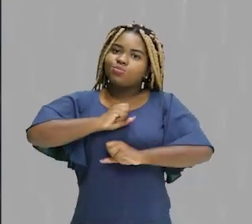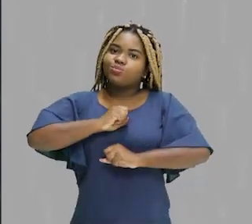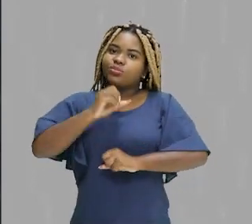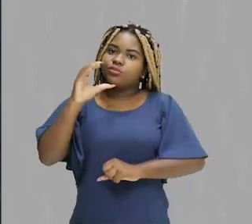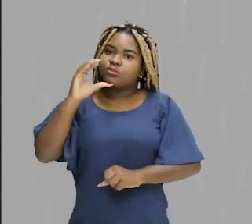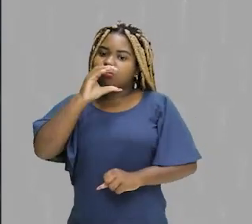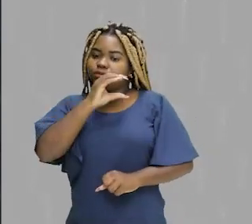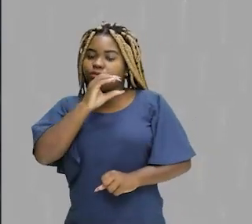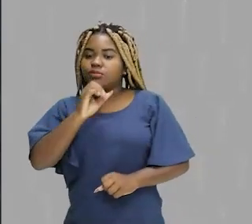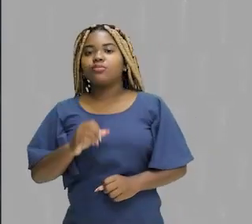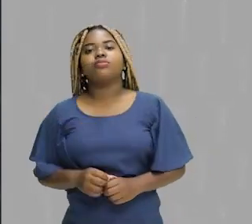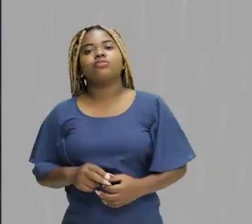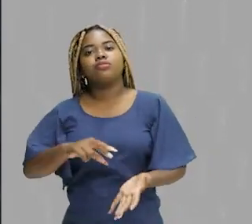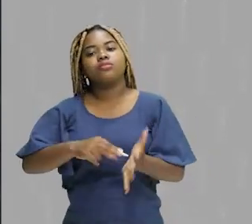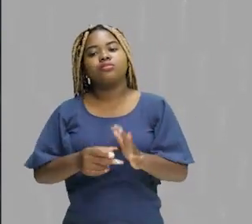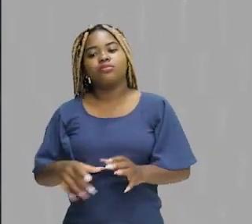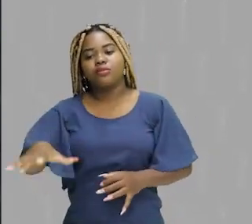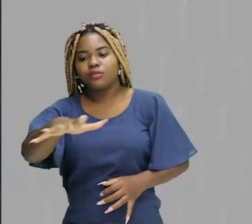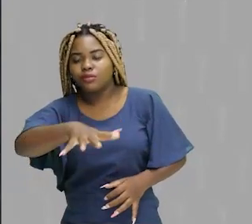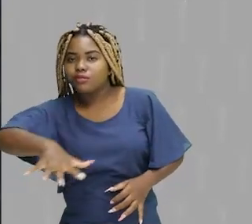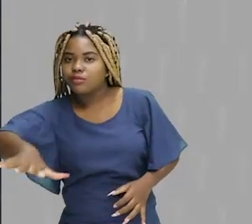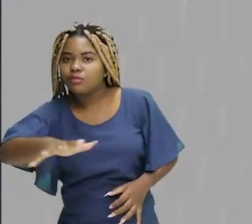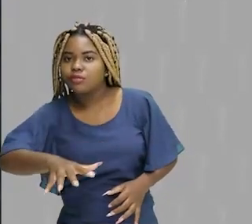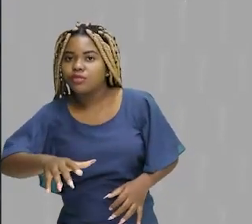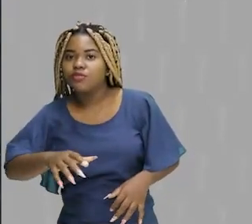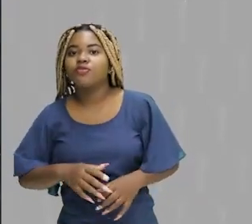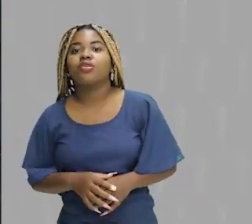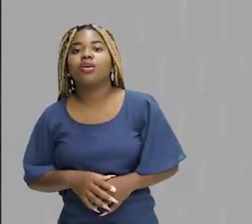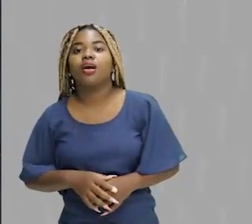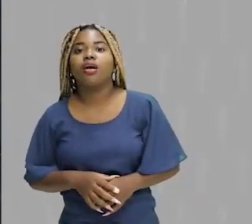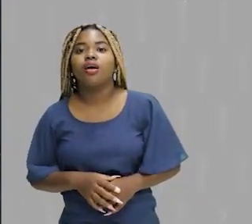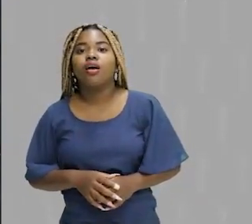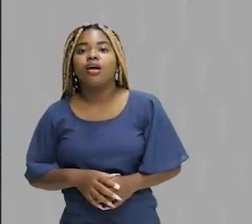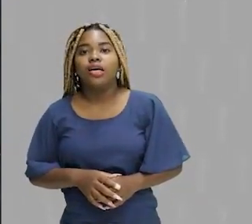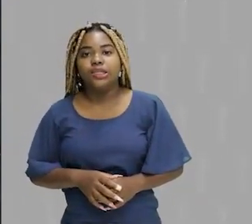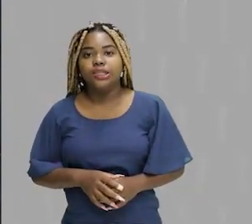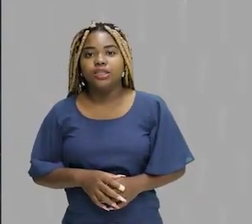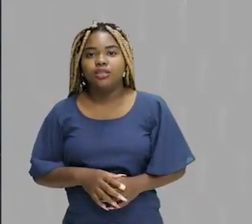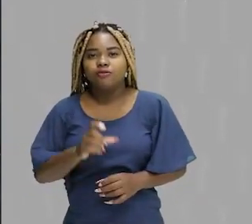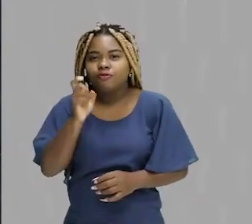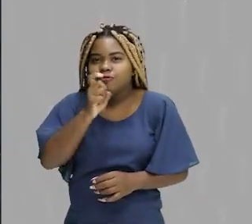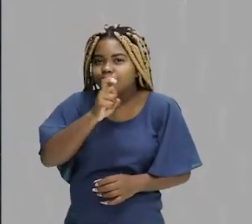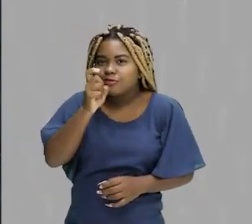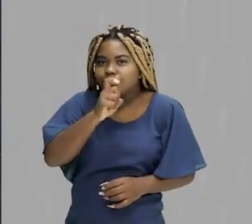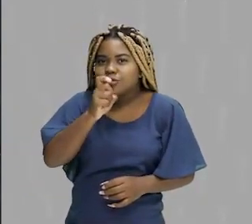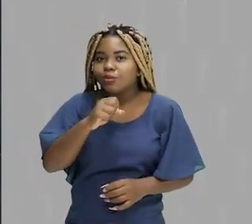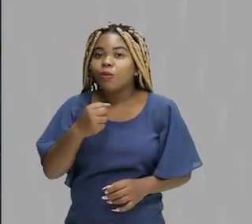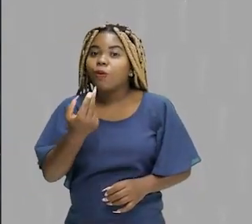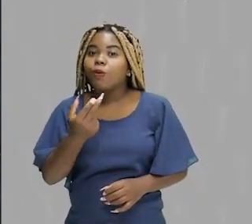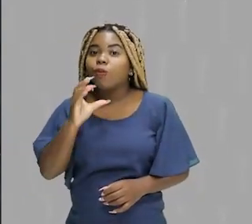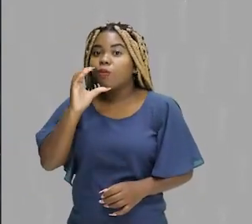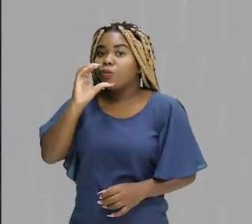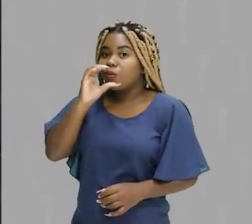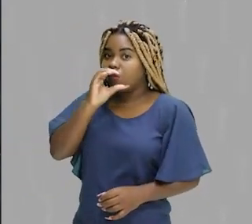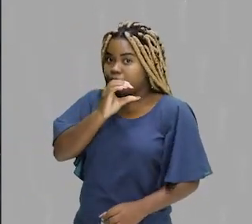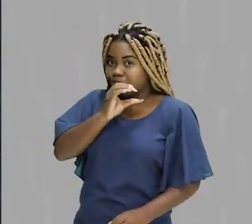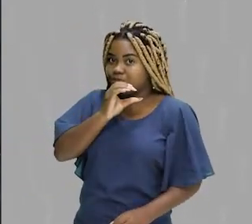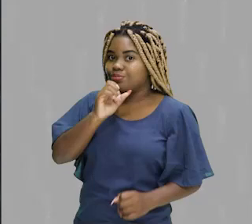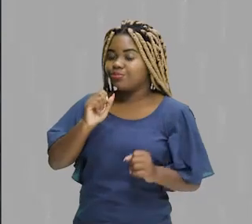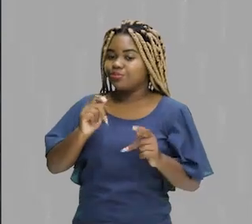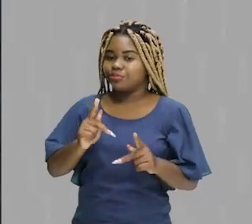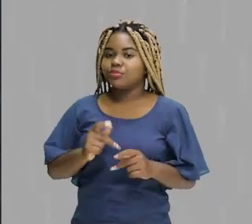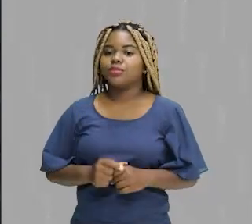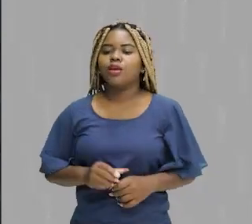poderá ficar quente ou ficar frio. Show de bola? Bom, esse calor, na química, nós vamos chamar